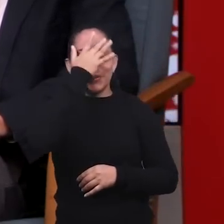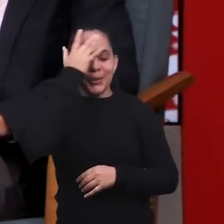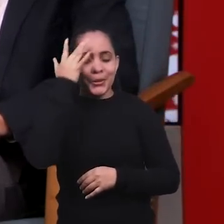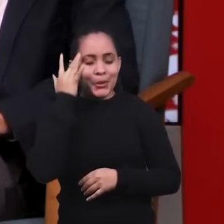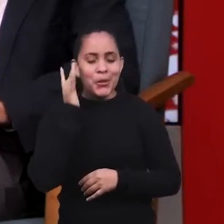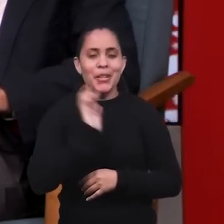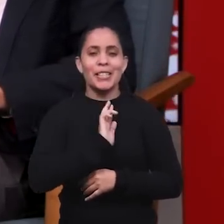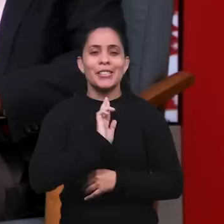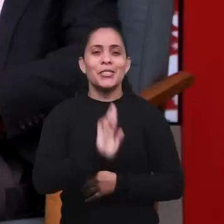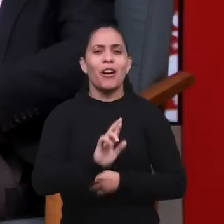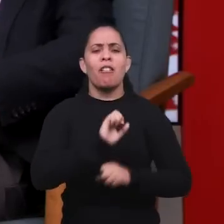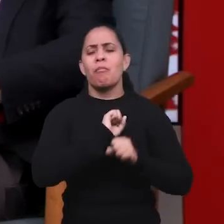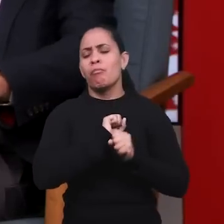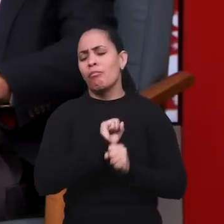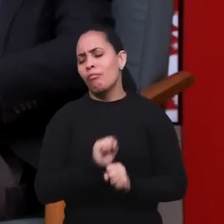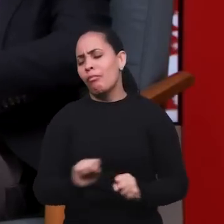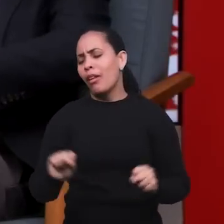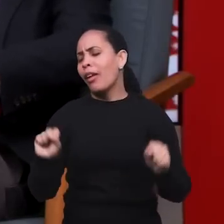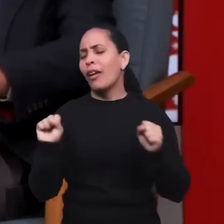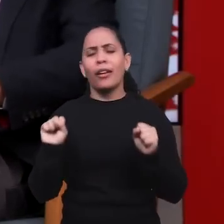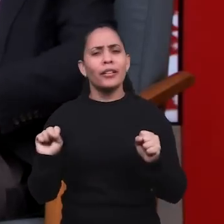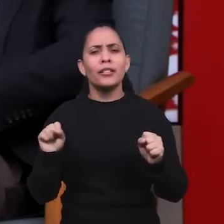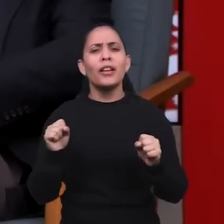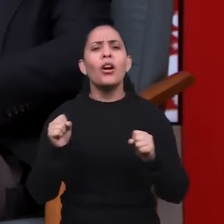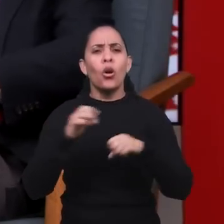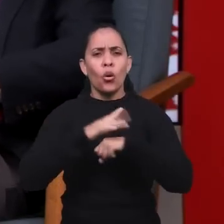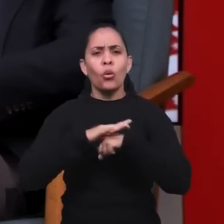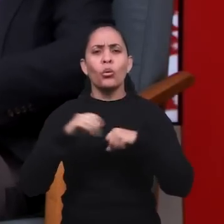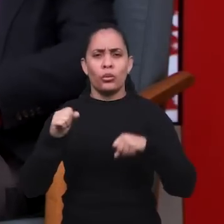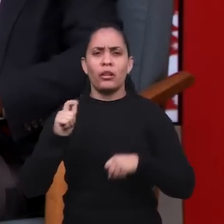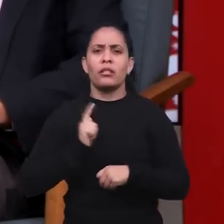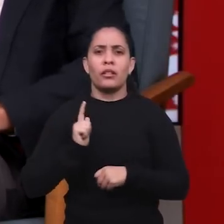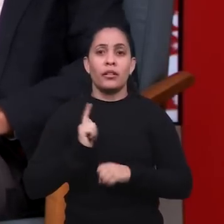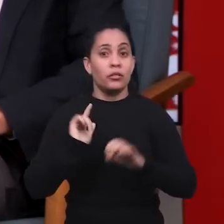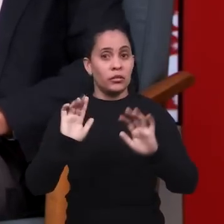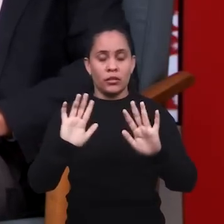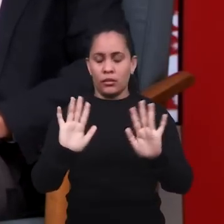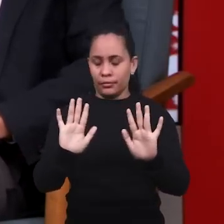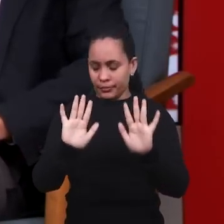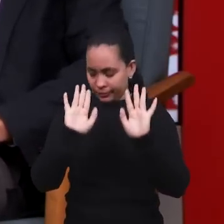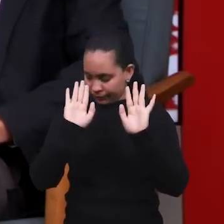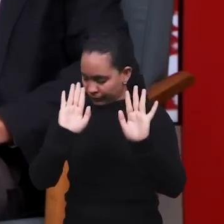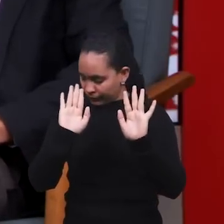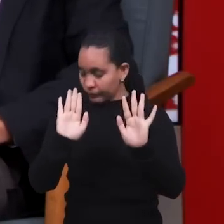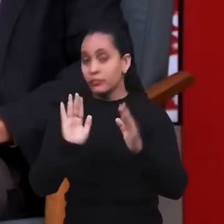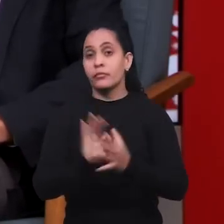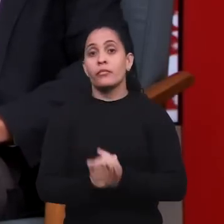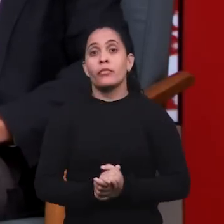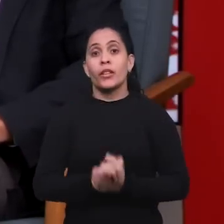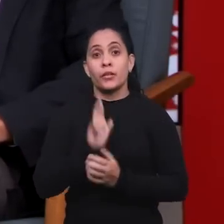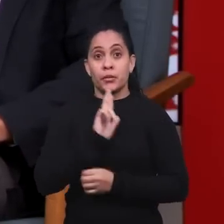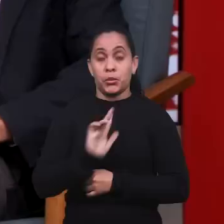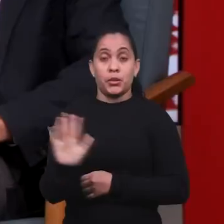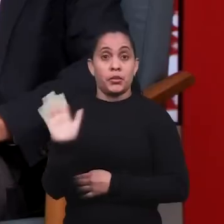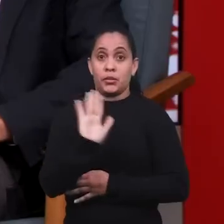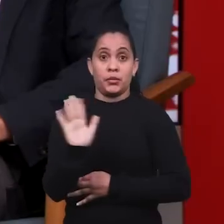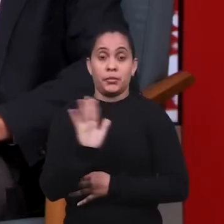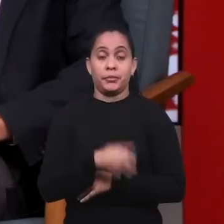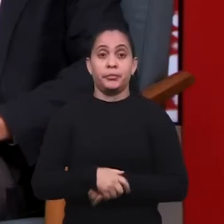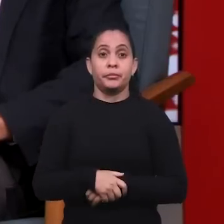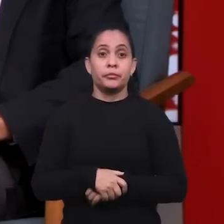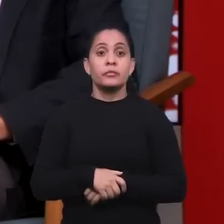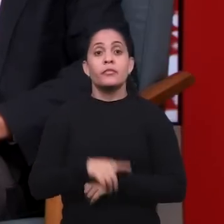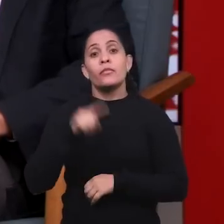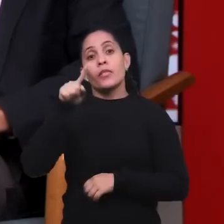religioso. Eu agora estou liberto, estou isso, fui curado. Não é só isso. Isso não